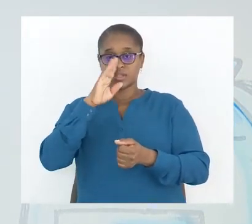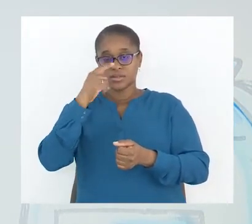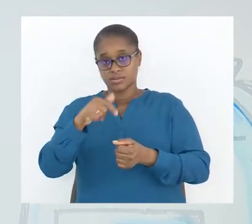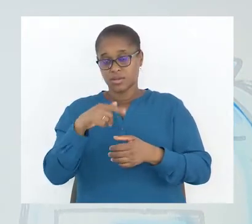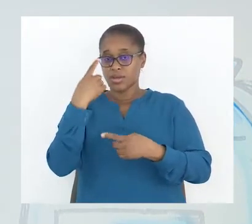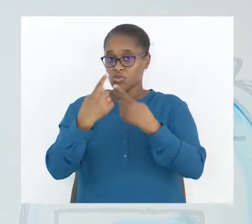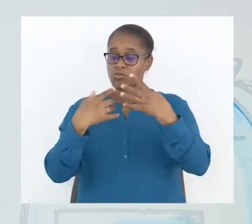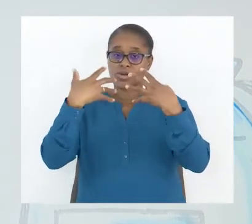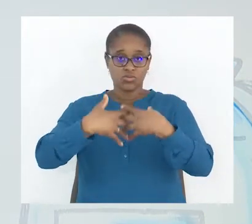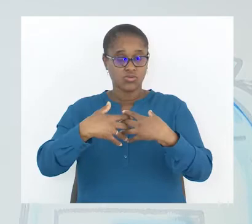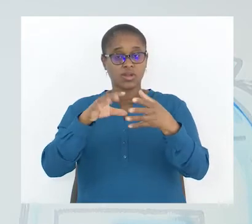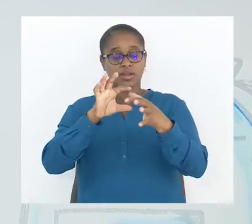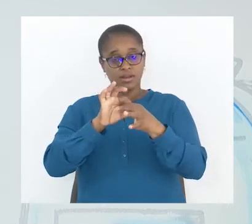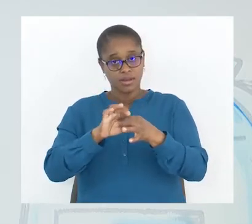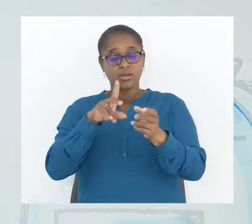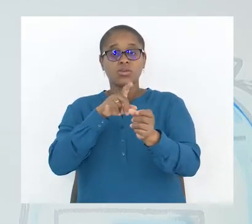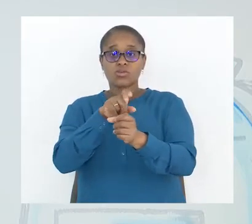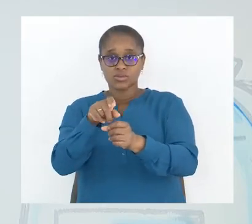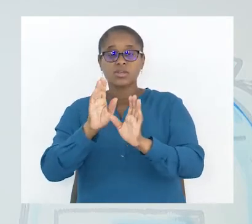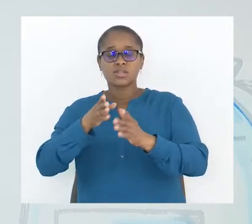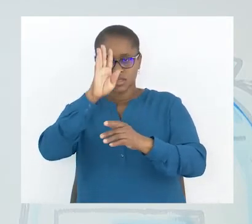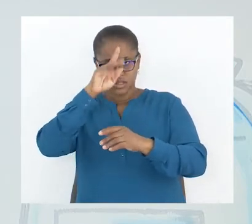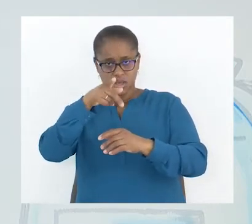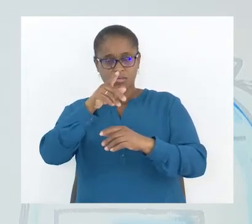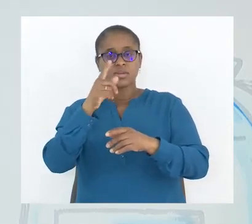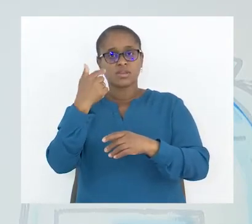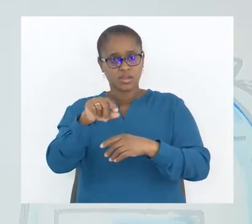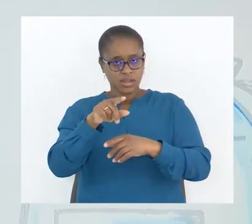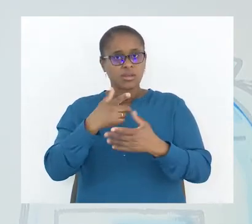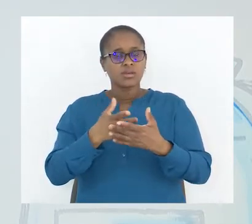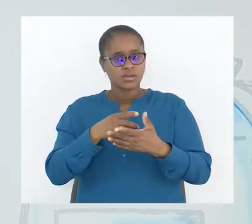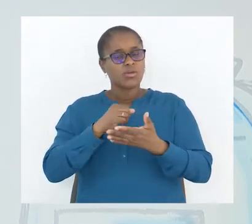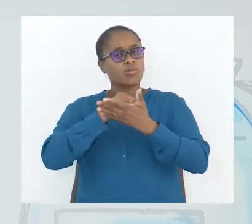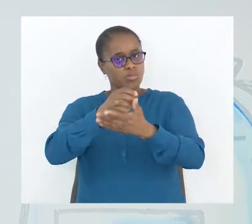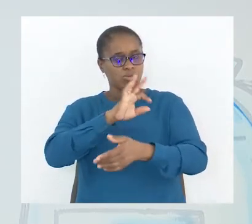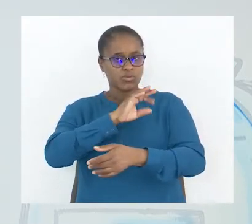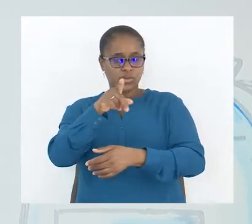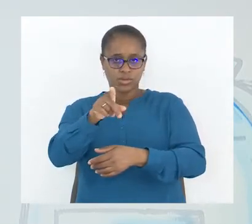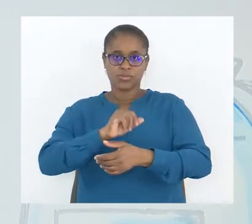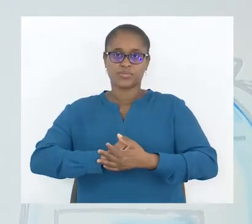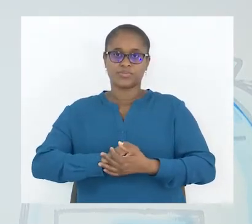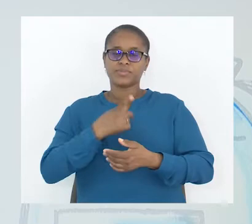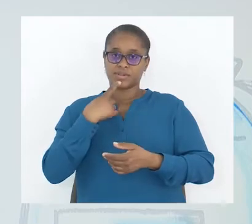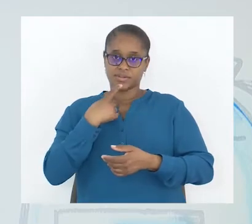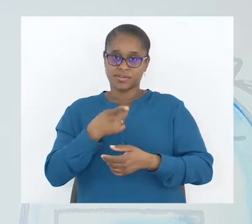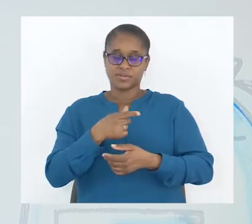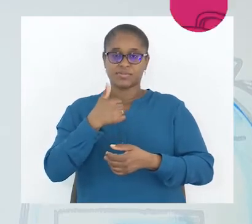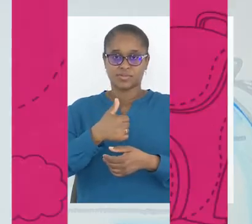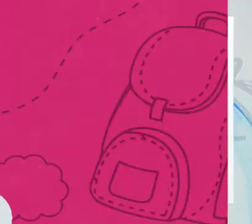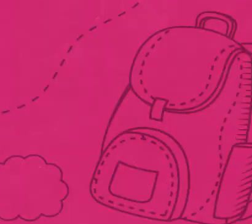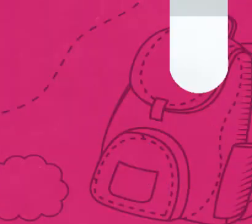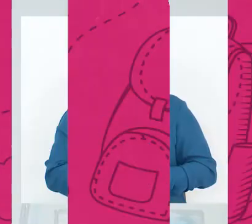alguma dúvida em relação ao coronavírus, já sabes que vais poder contar com o apoio do teu professor. Tá bem? Muito